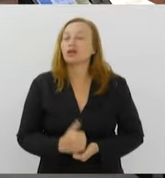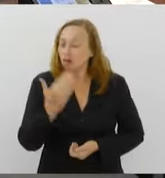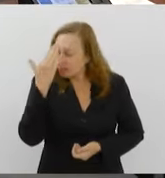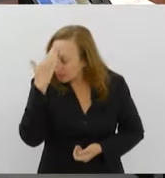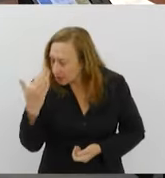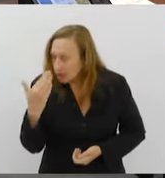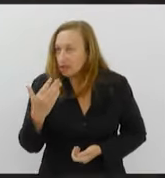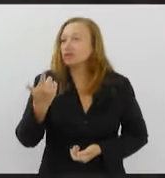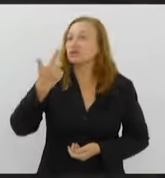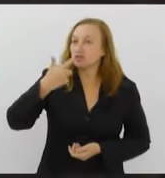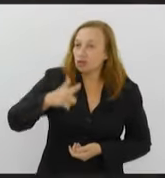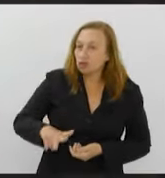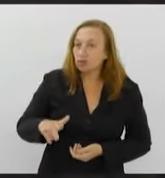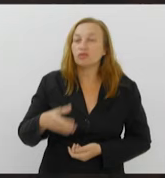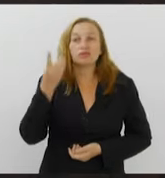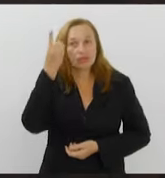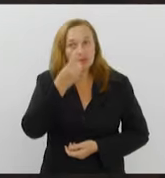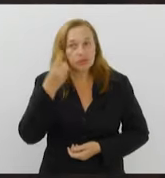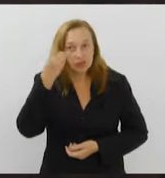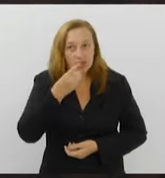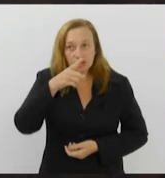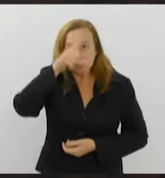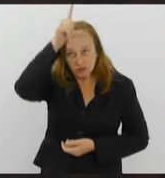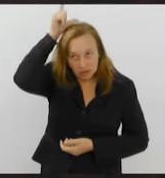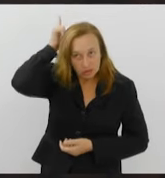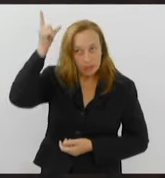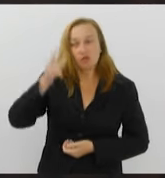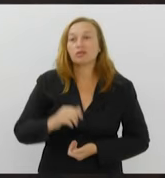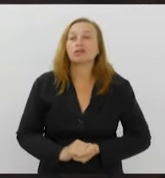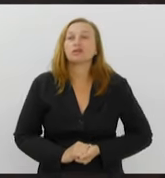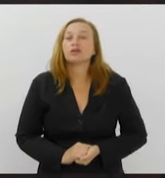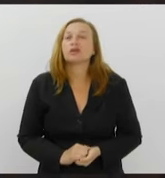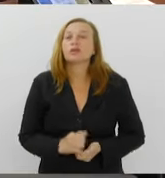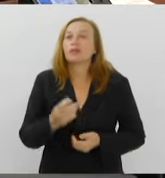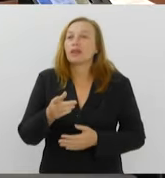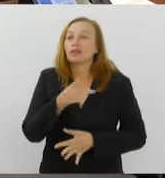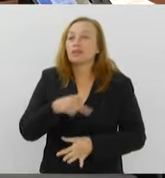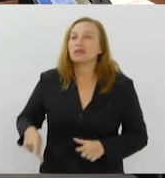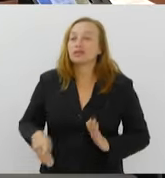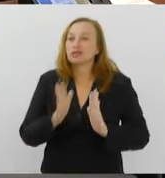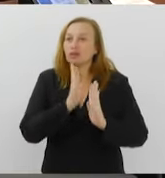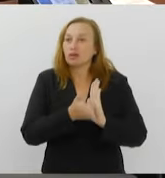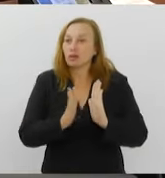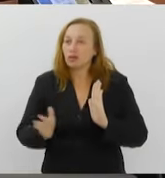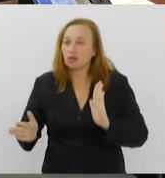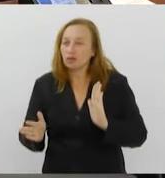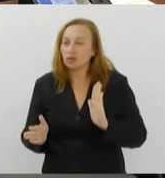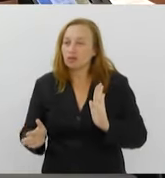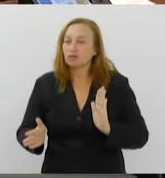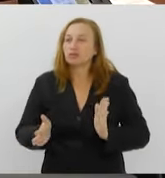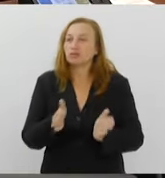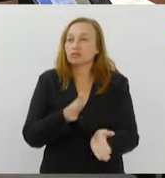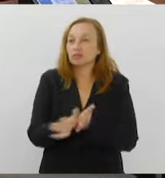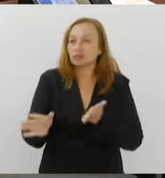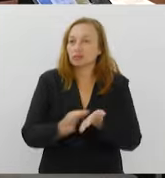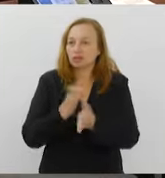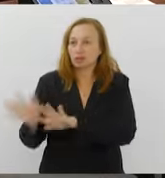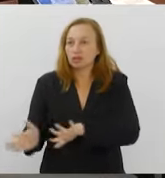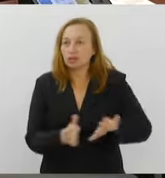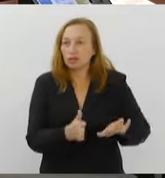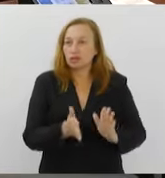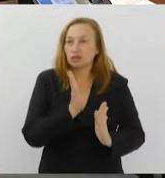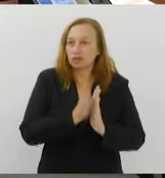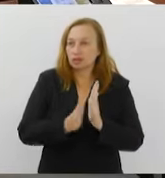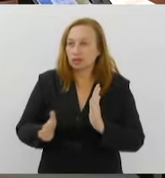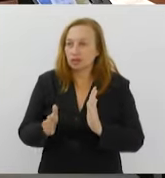agradeço. Mais uma vez, deputado Luiz Paulo. Presidente, uma questão de ordem muito breve. O projeto vai a autógrafo. Uma questão de ordem deputada